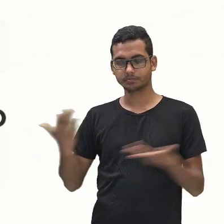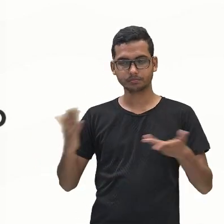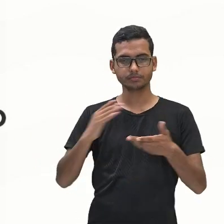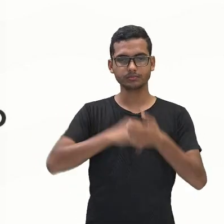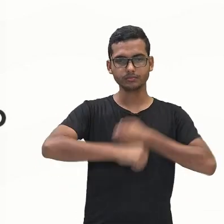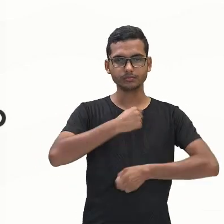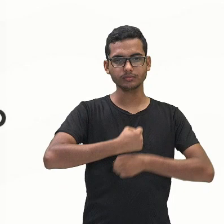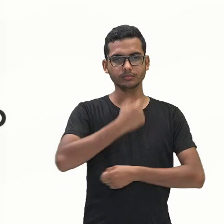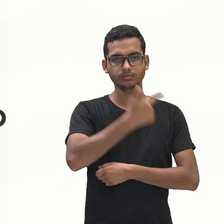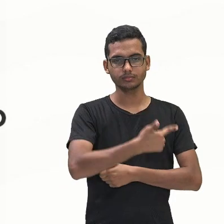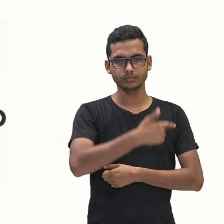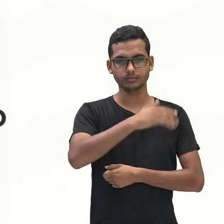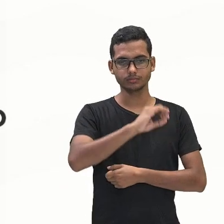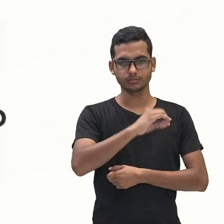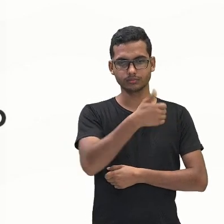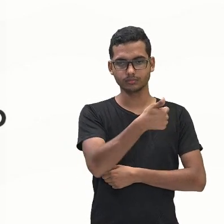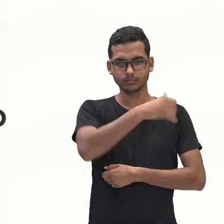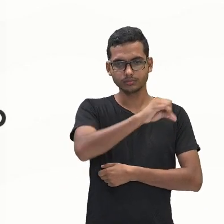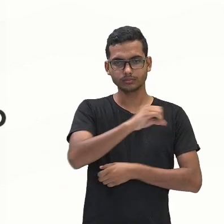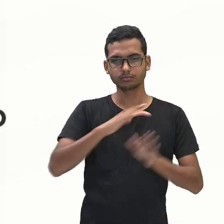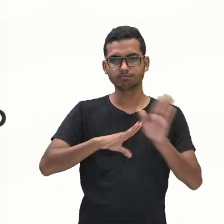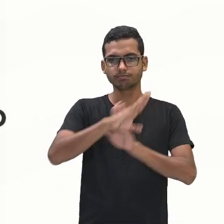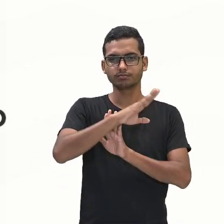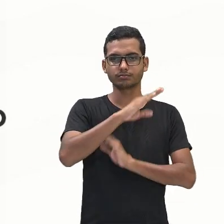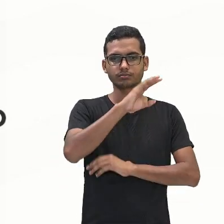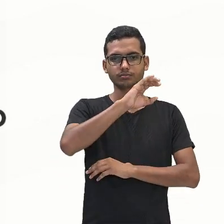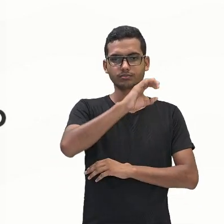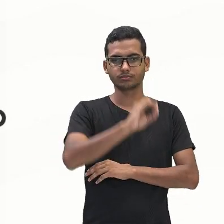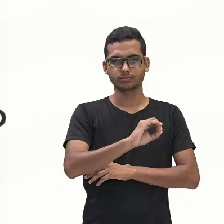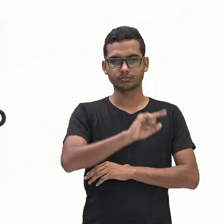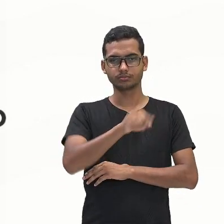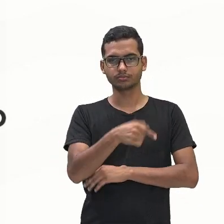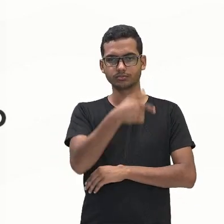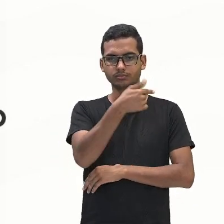2019, certo? E aí nós temos aqui